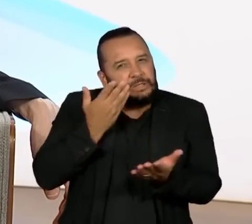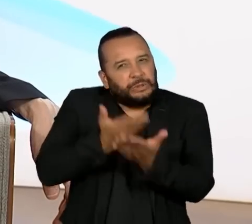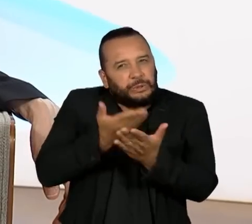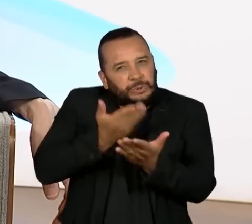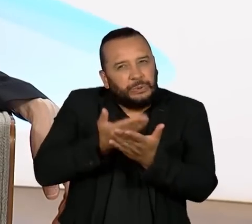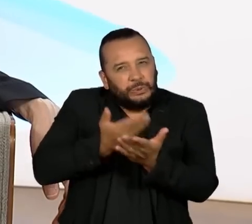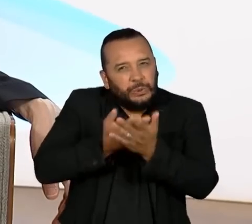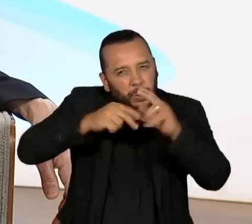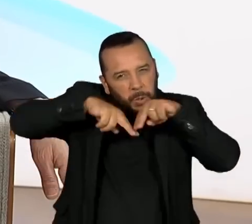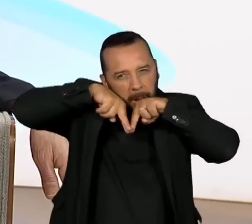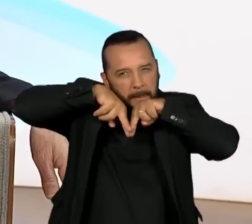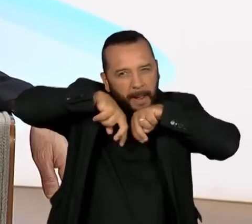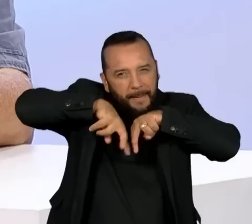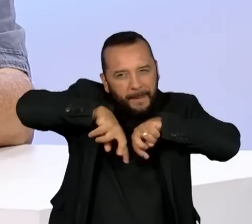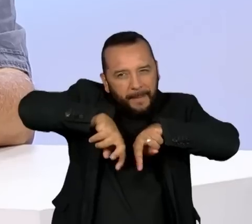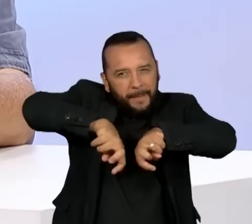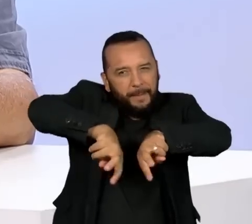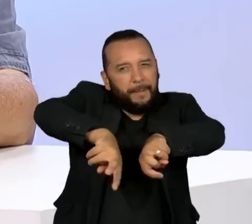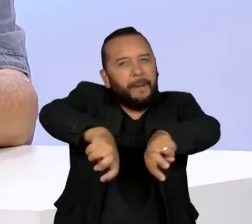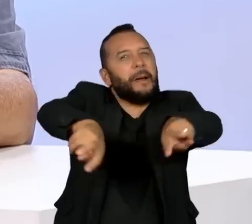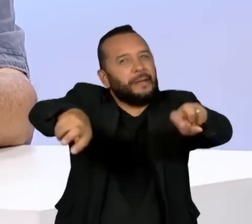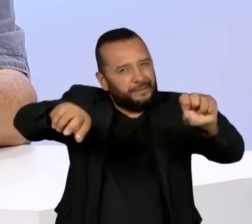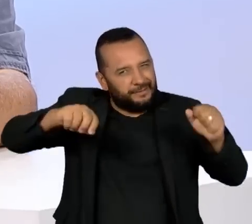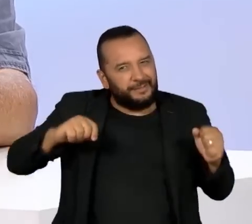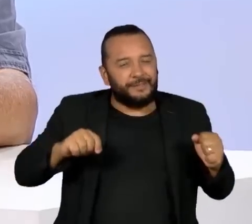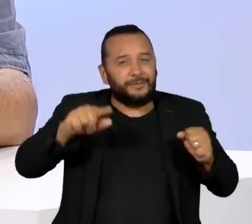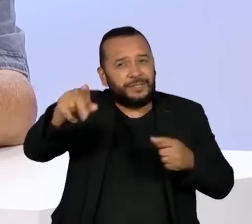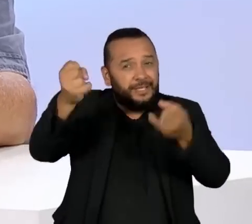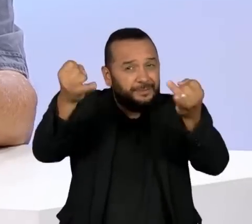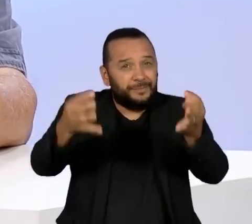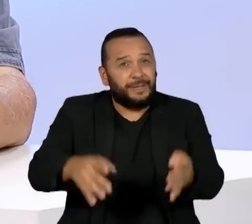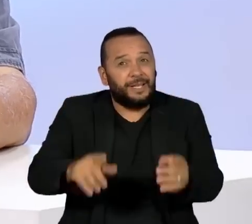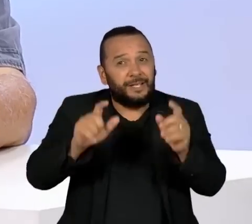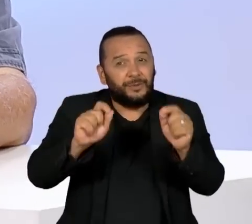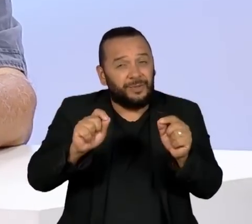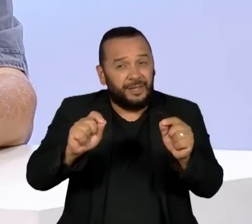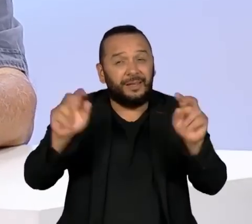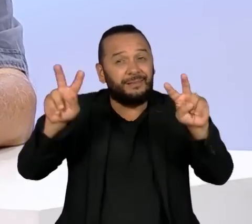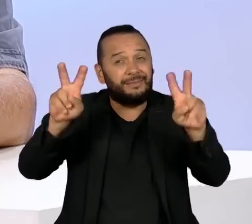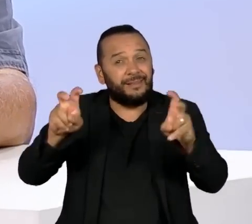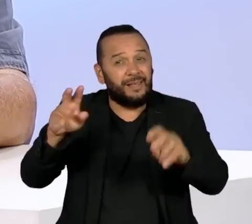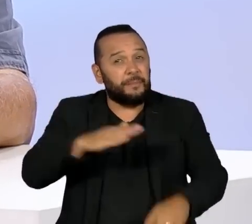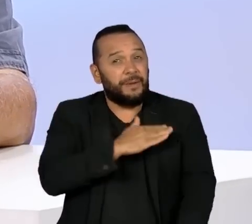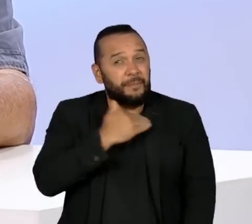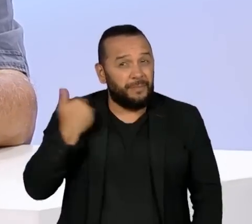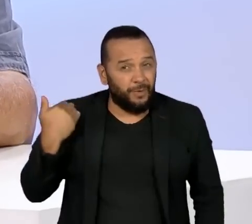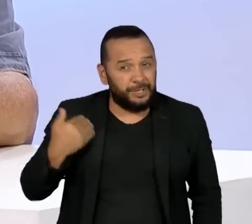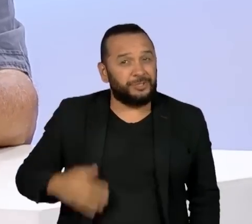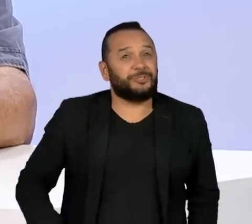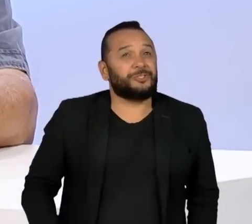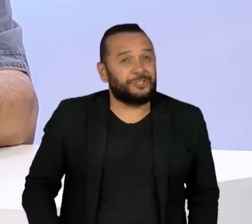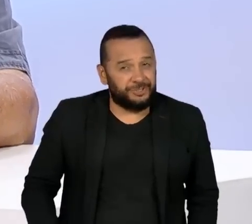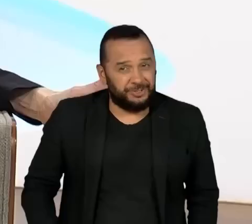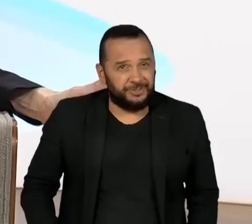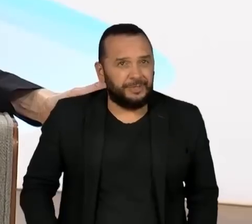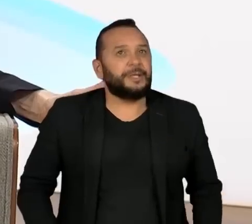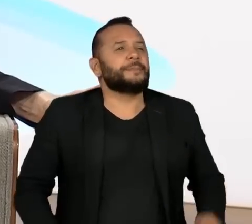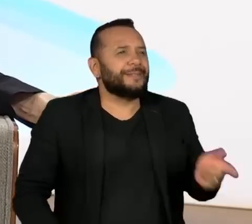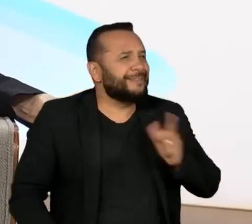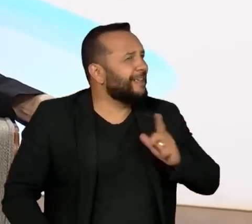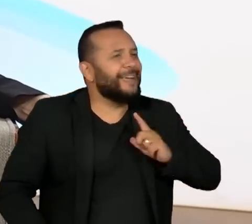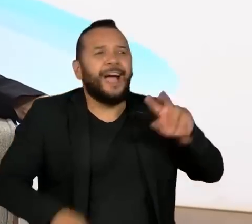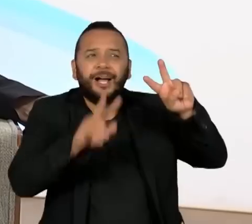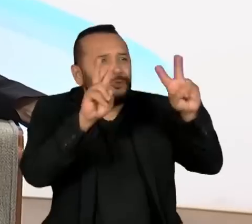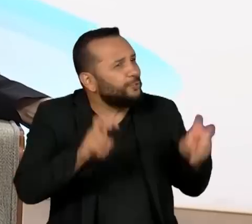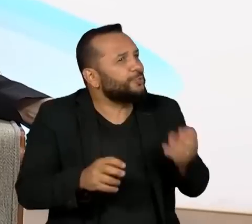numa treta que eu quero que você me fale sobre ela, que é a morte. Né? Mas tem assunto melhor?